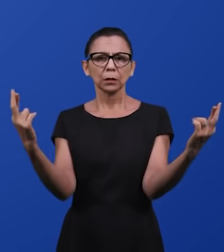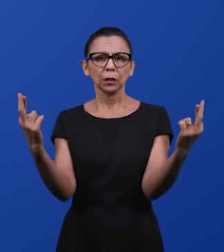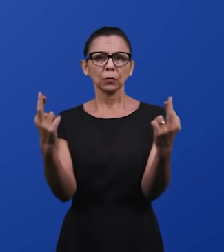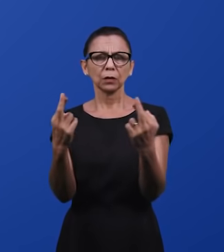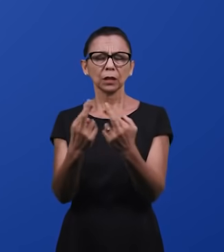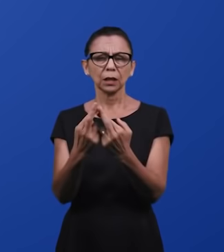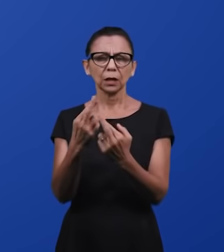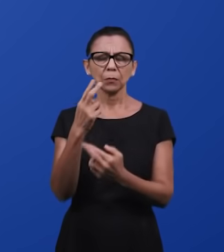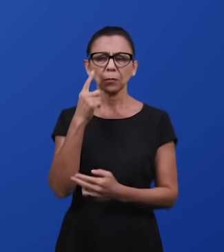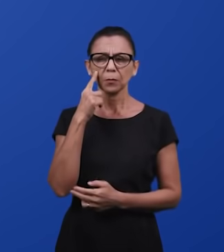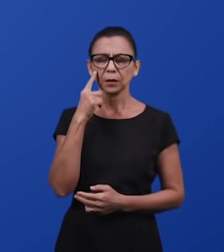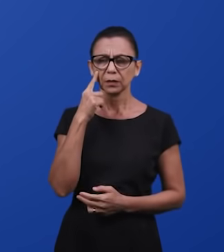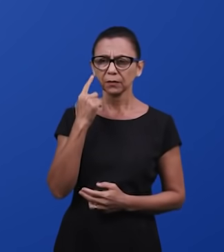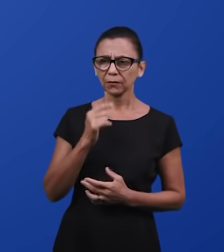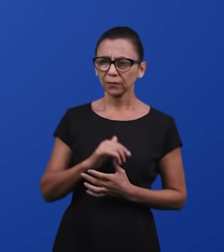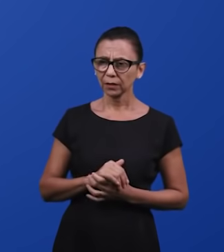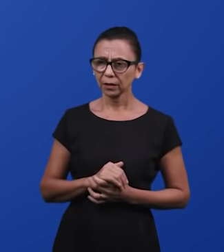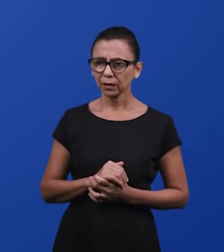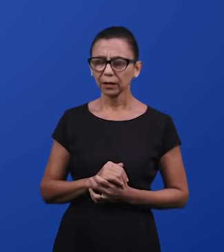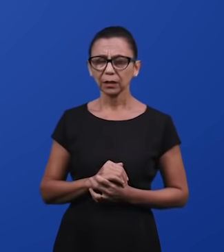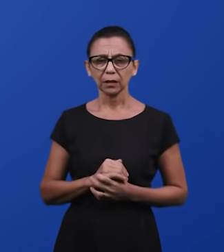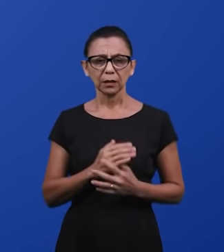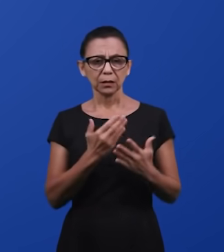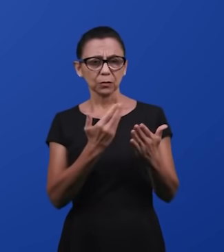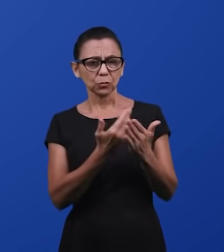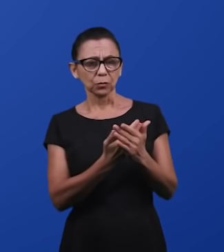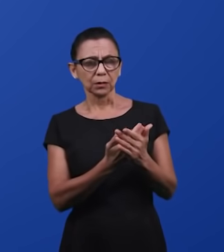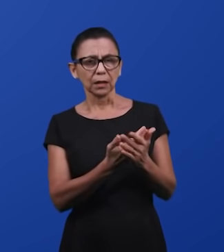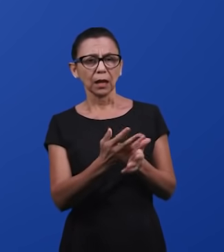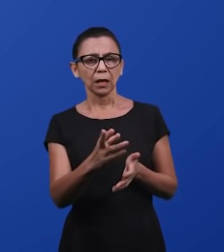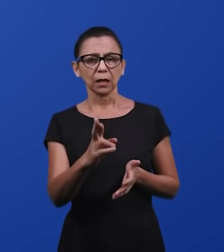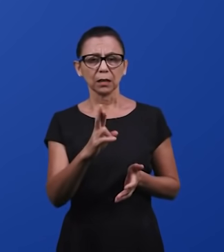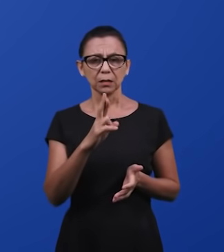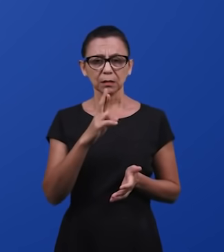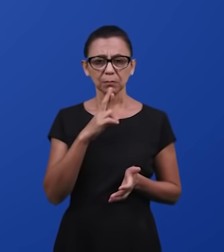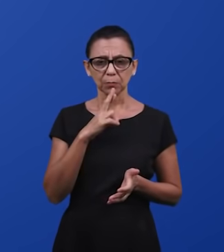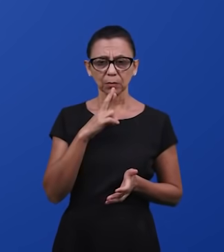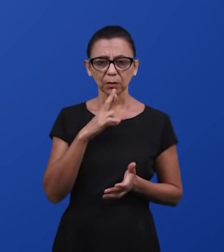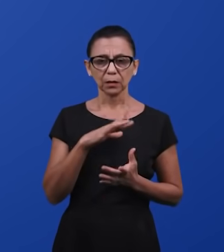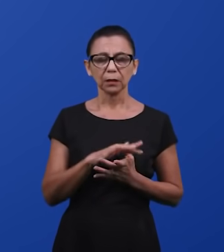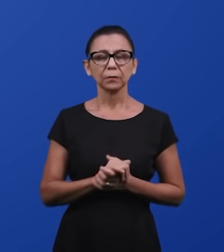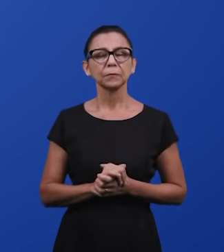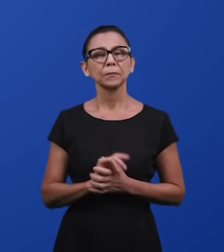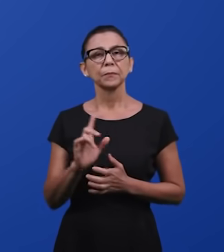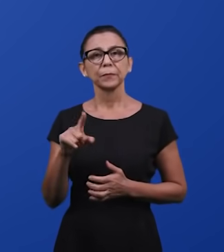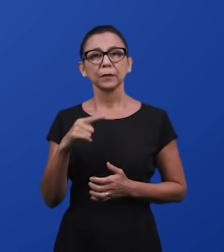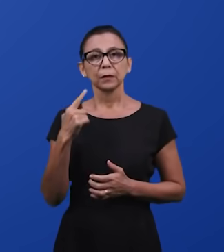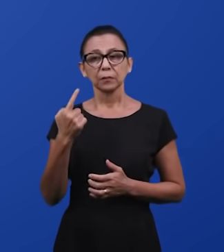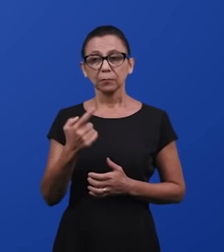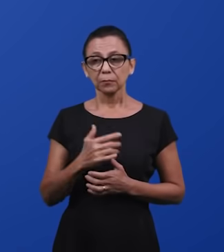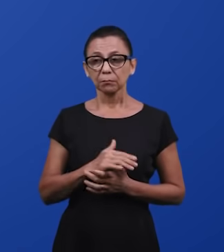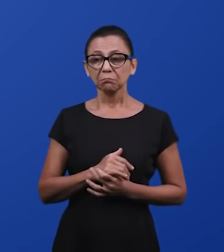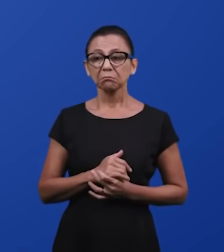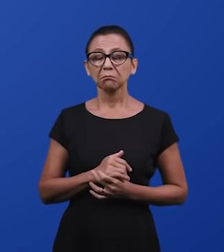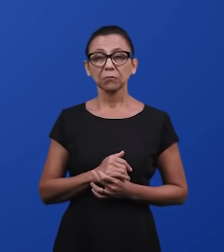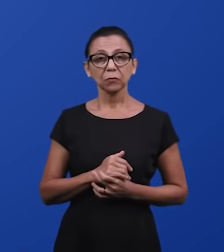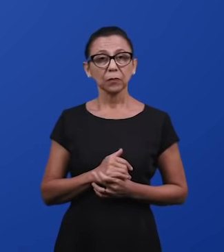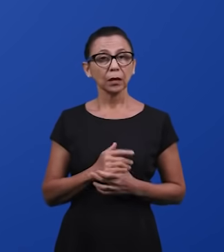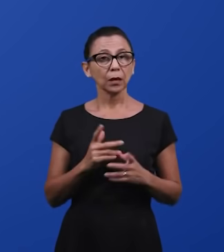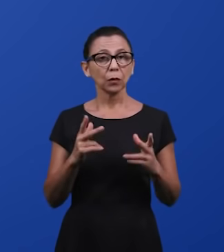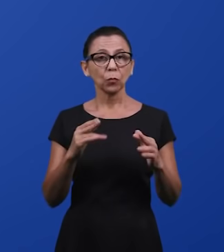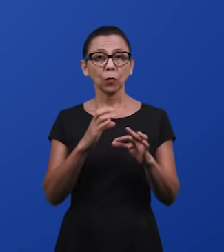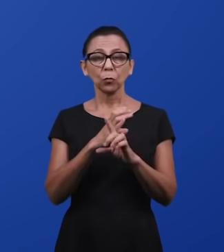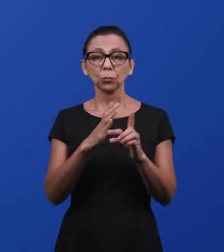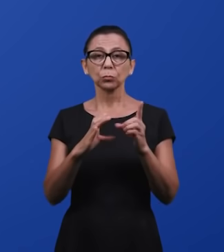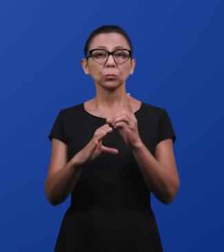nós nos reunimos ali para definirmos ou respondermos aquelas perguntas, nós prestamos ali um